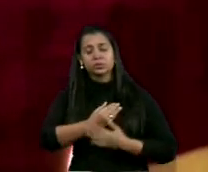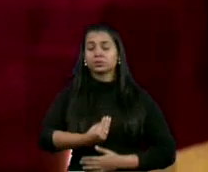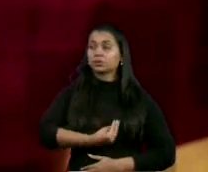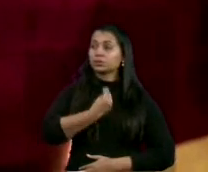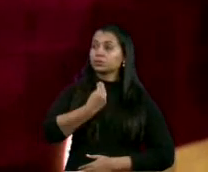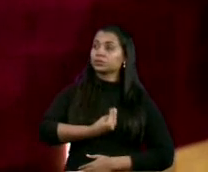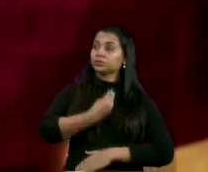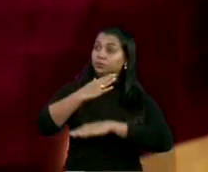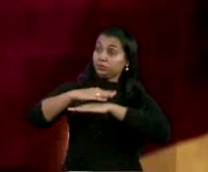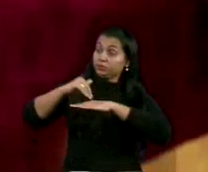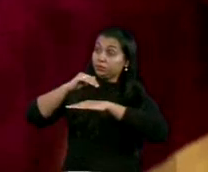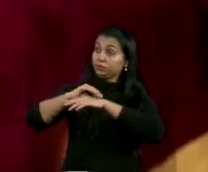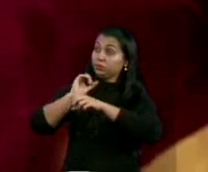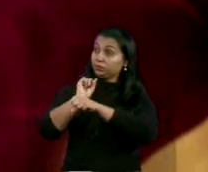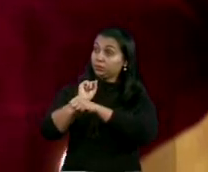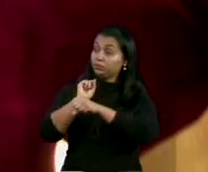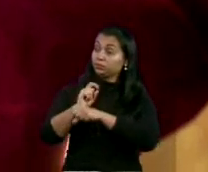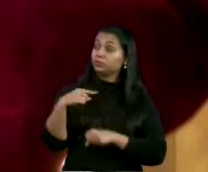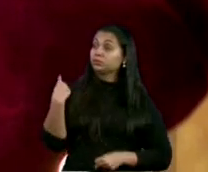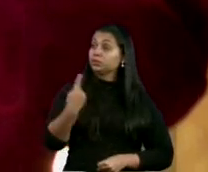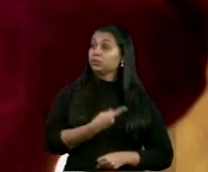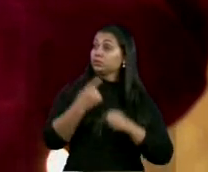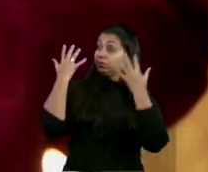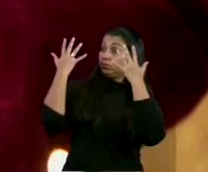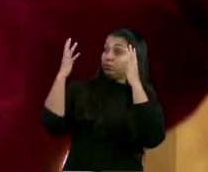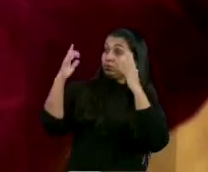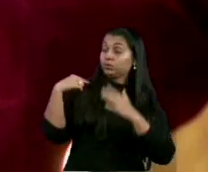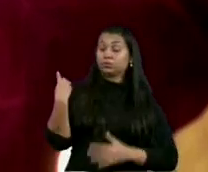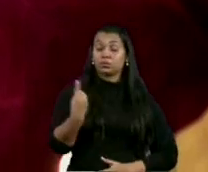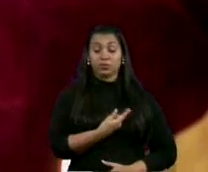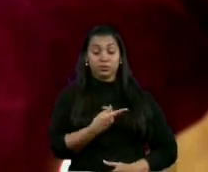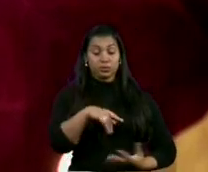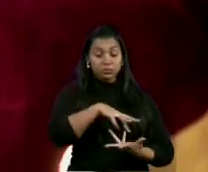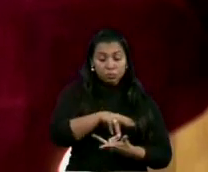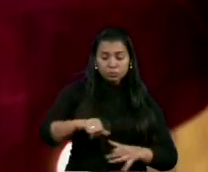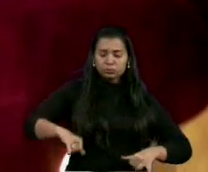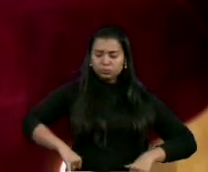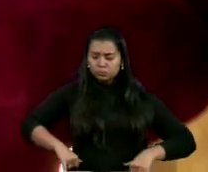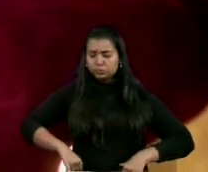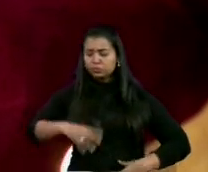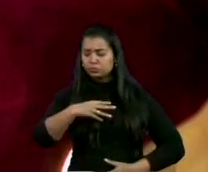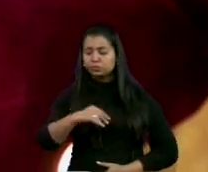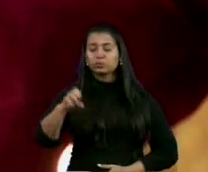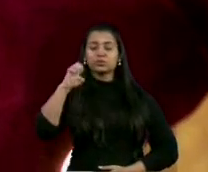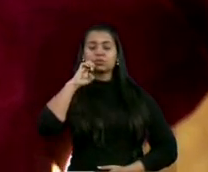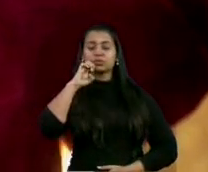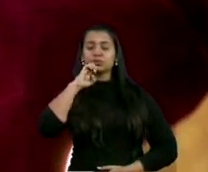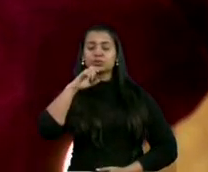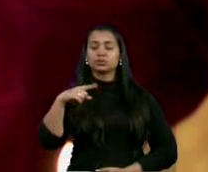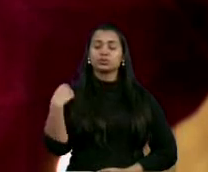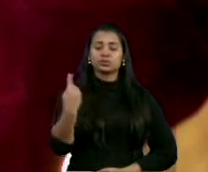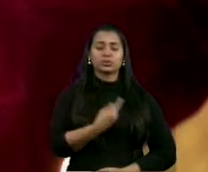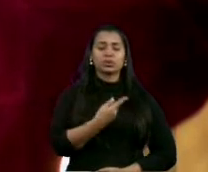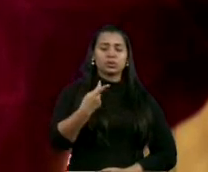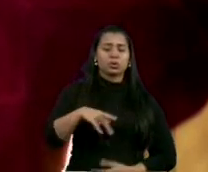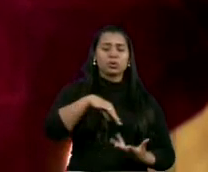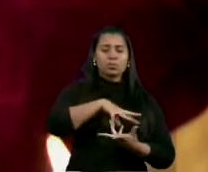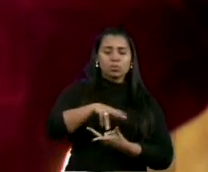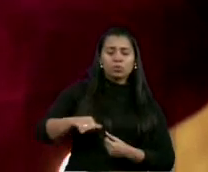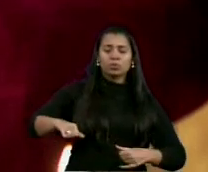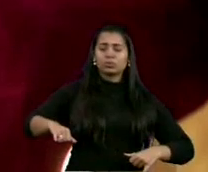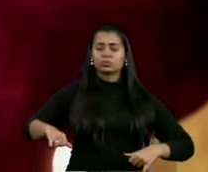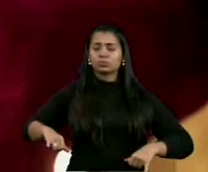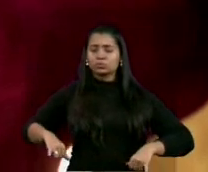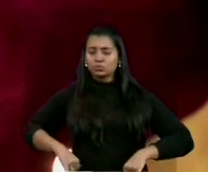de Misericórdia, vida, doçura e esperança nossa, salve. A vós bradamos, degredados filhos de